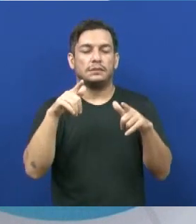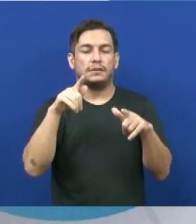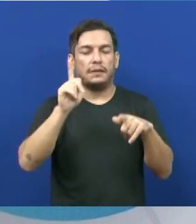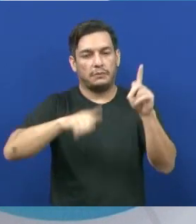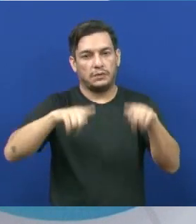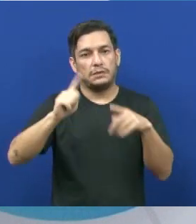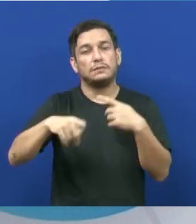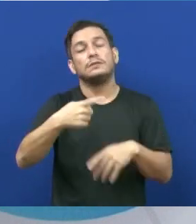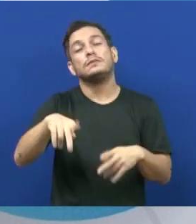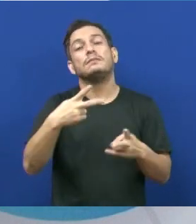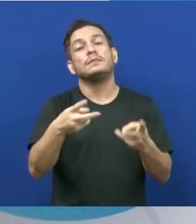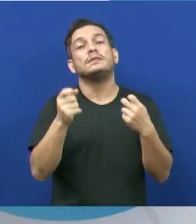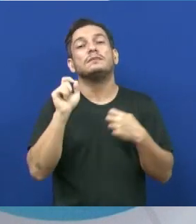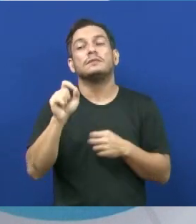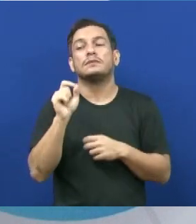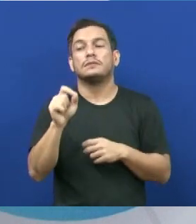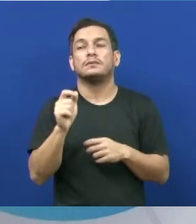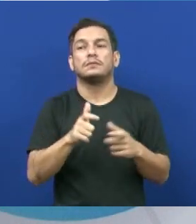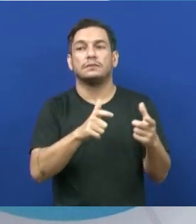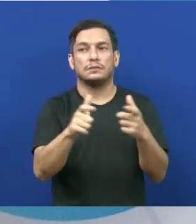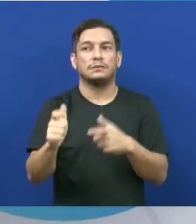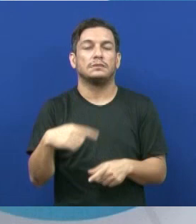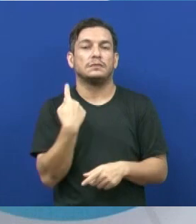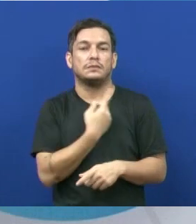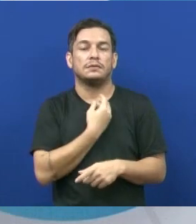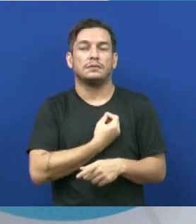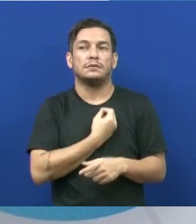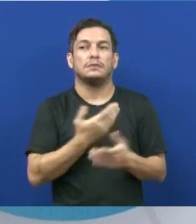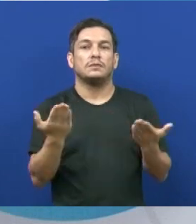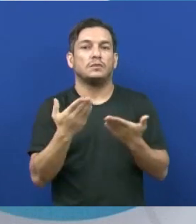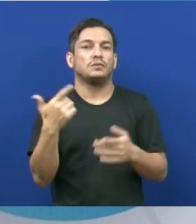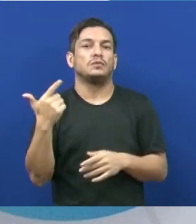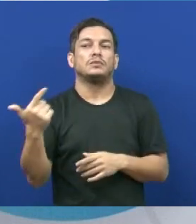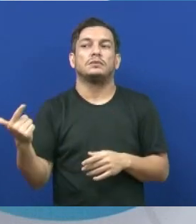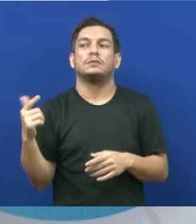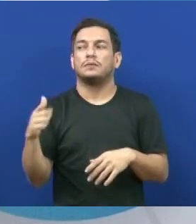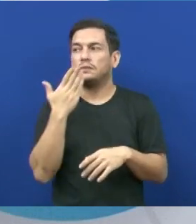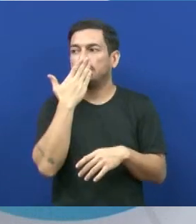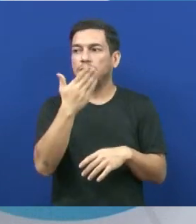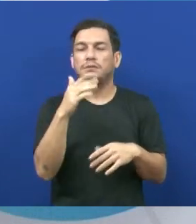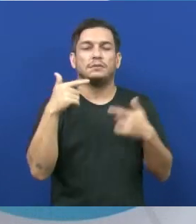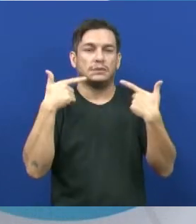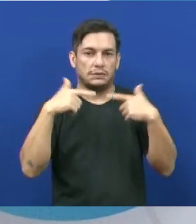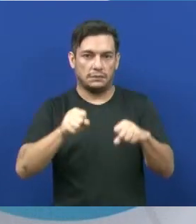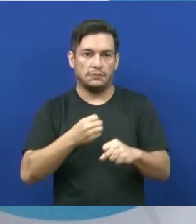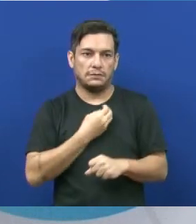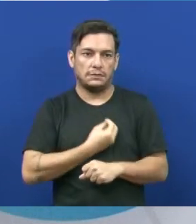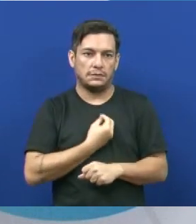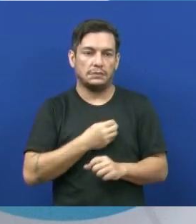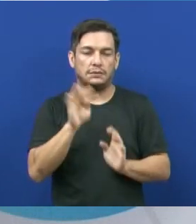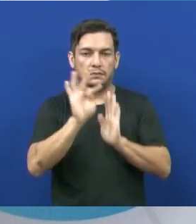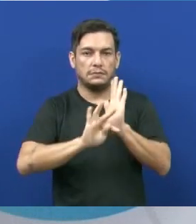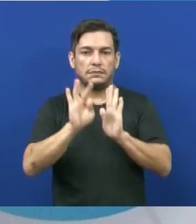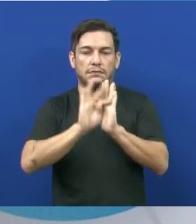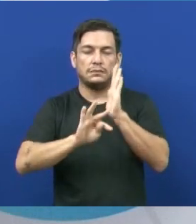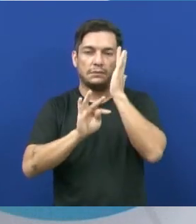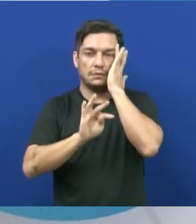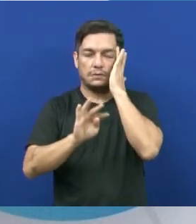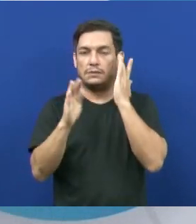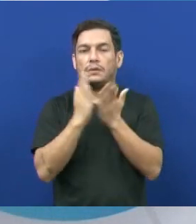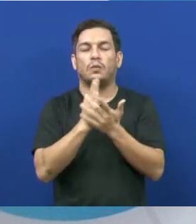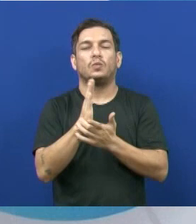você pode perceber que o lugar que nós vemos hoje não tem esse mesmo tipo de linguagem presente do texto